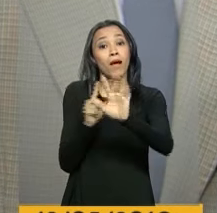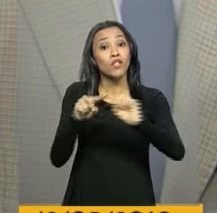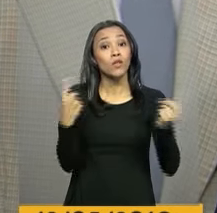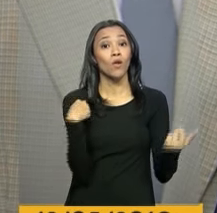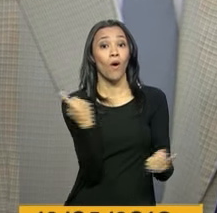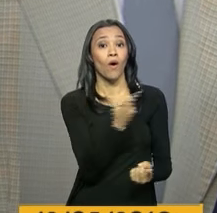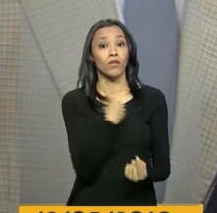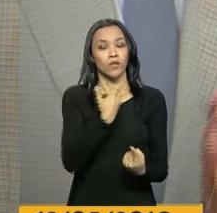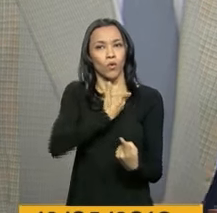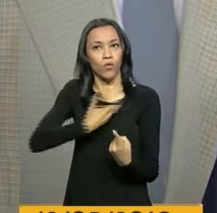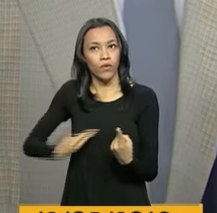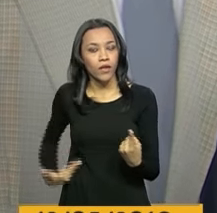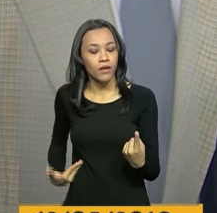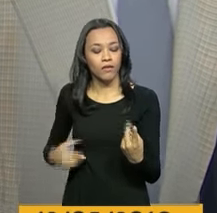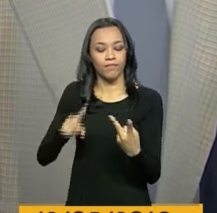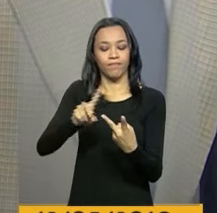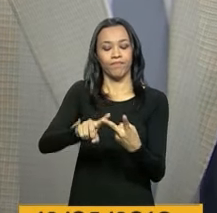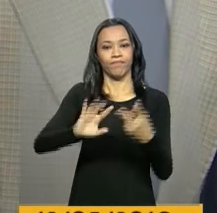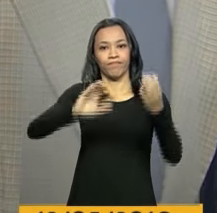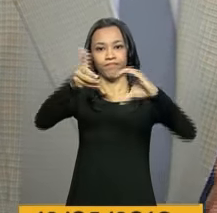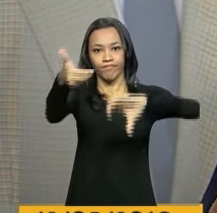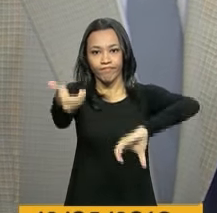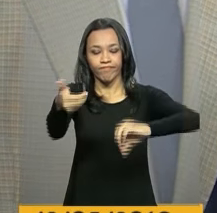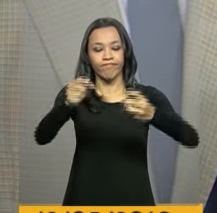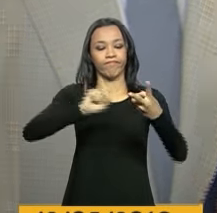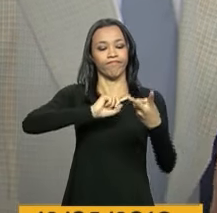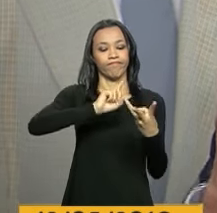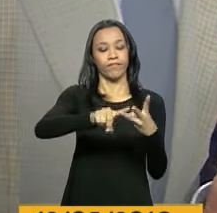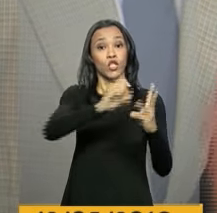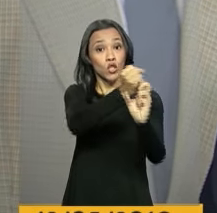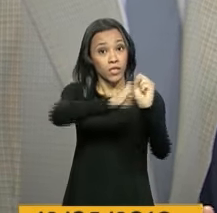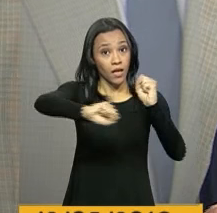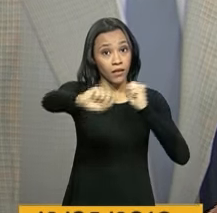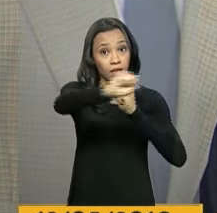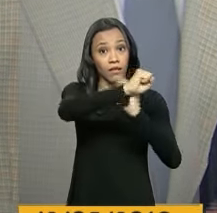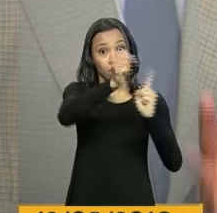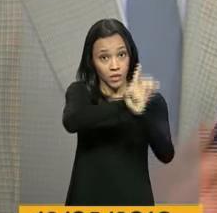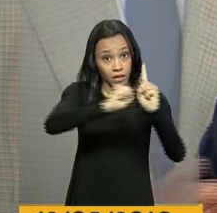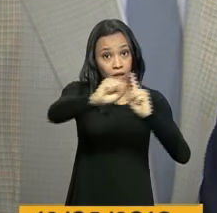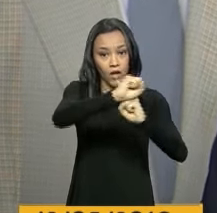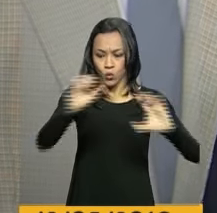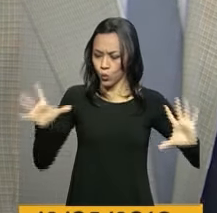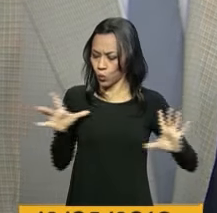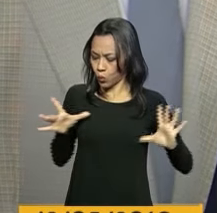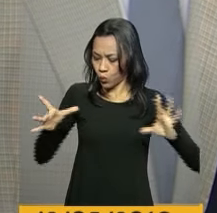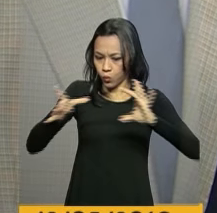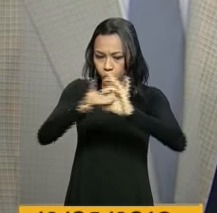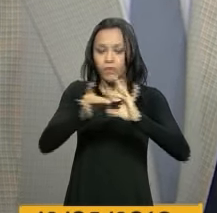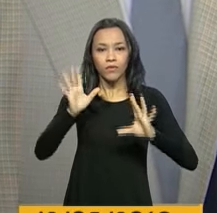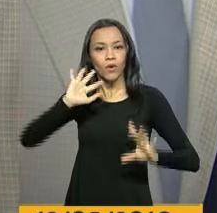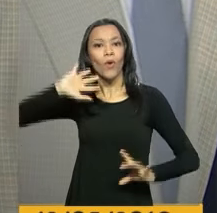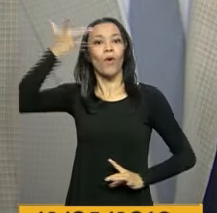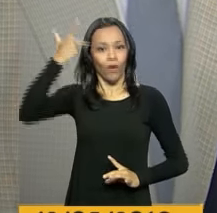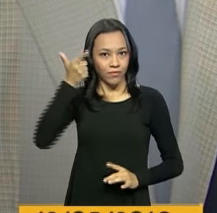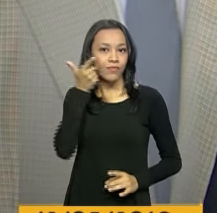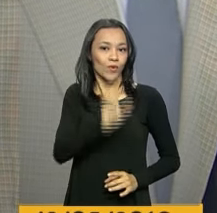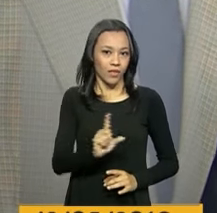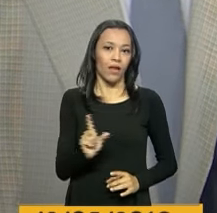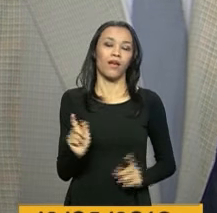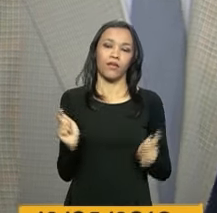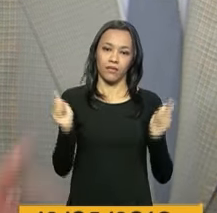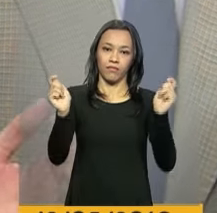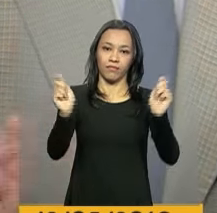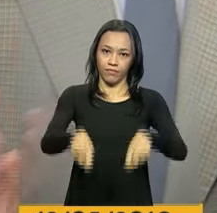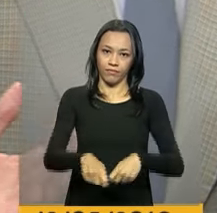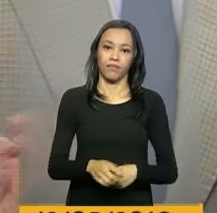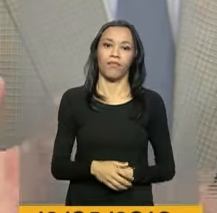governo, parlamento e sociedade, juntos, vamos encontrá-las. Eu